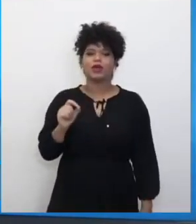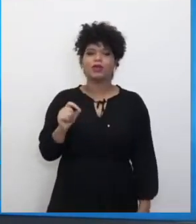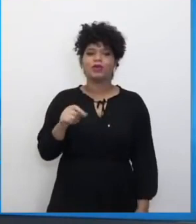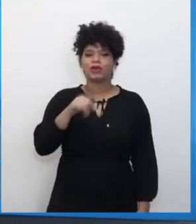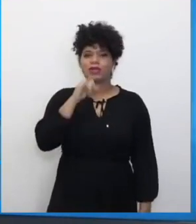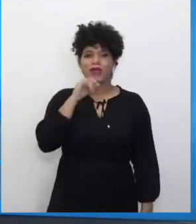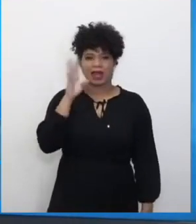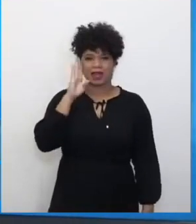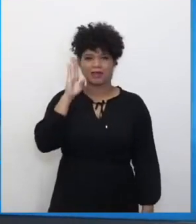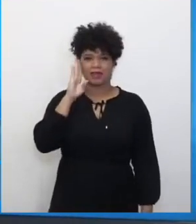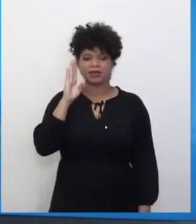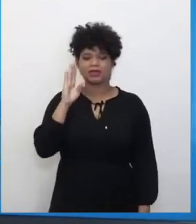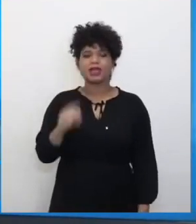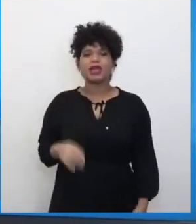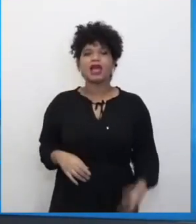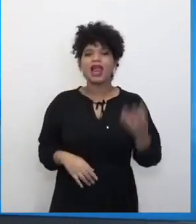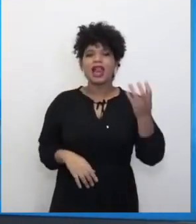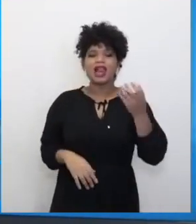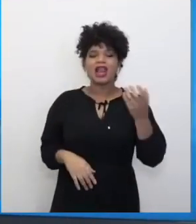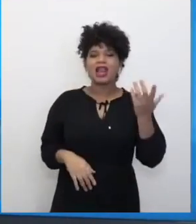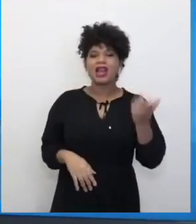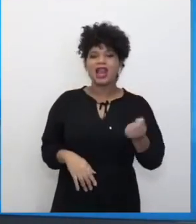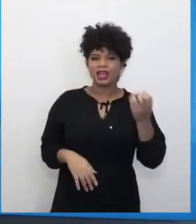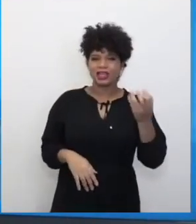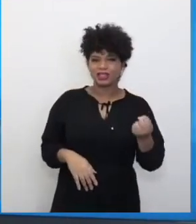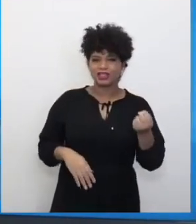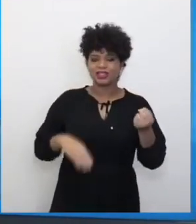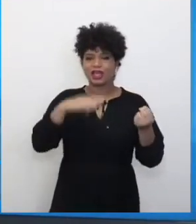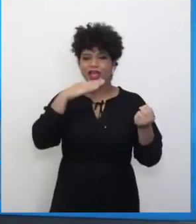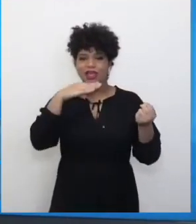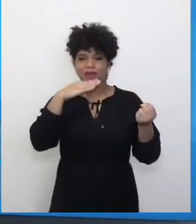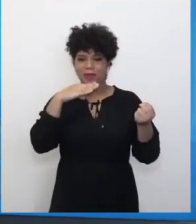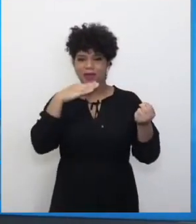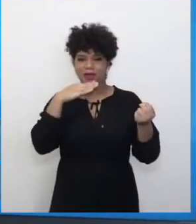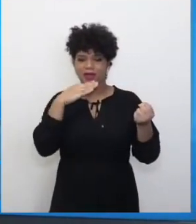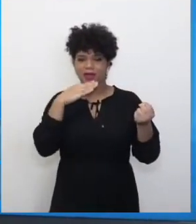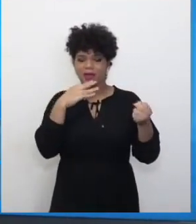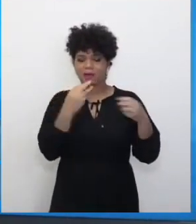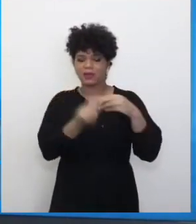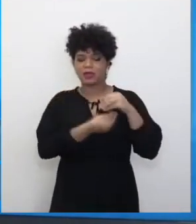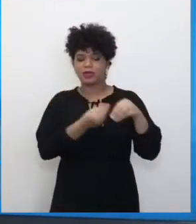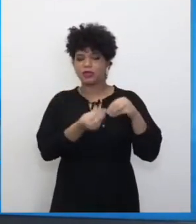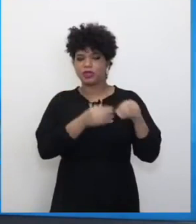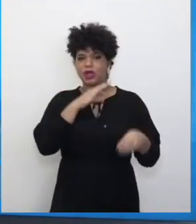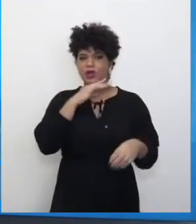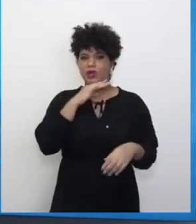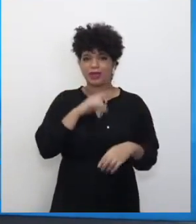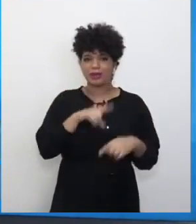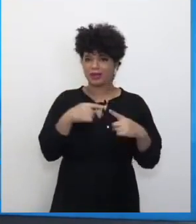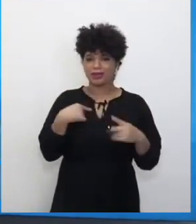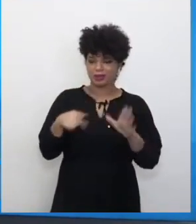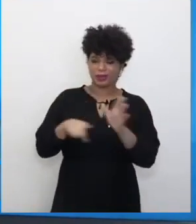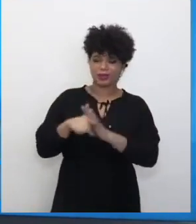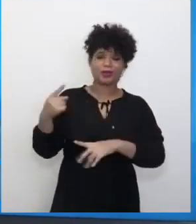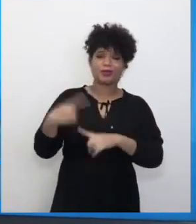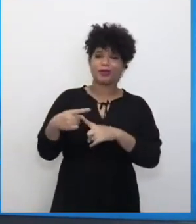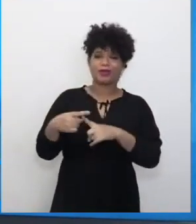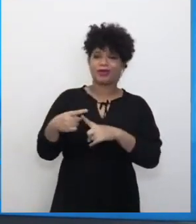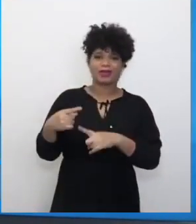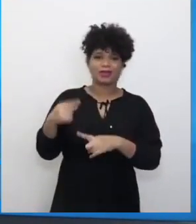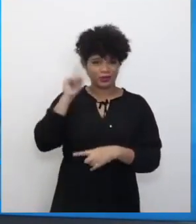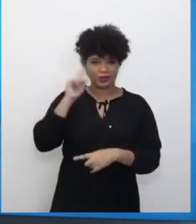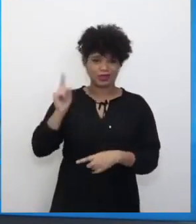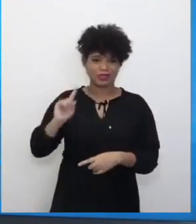com leite, né? O pessoal fala, manga com leite faz mal, manga com leite faz não sei o quê, mas ninguém nunca perguntou por quê, né? E se perguntasse esse porquê, talvez as pessoas não